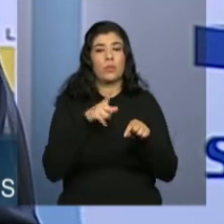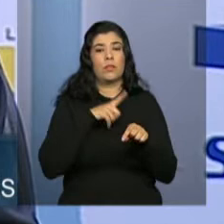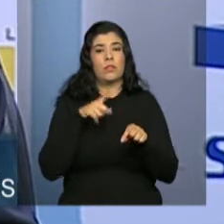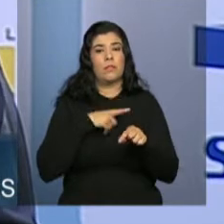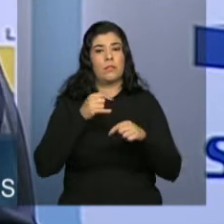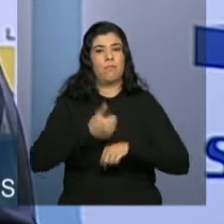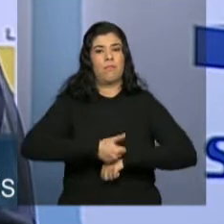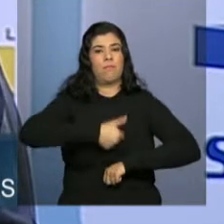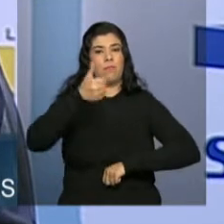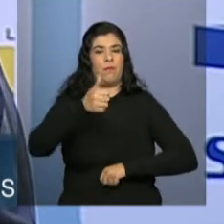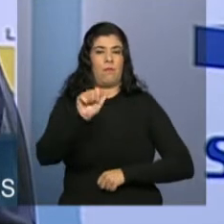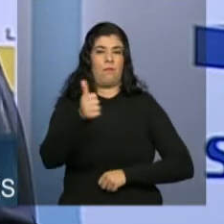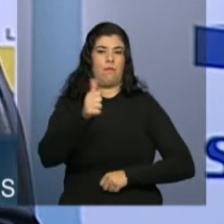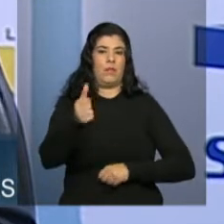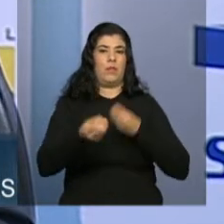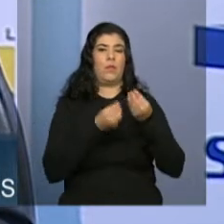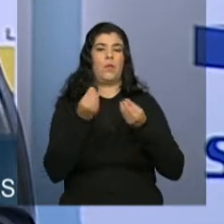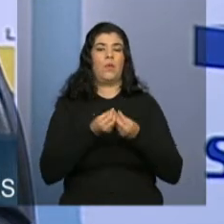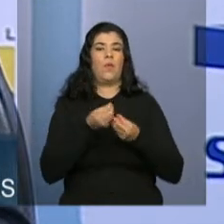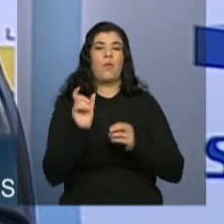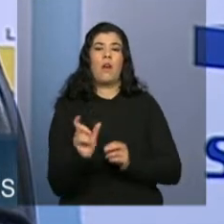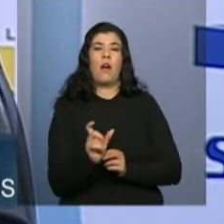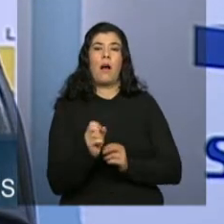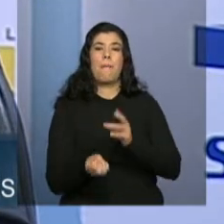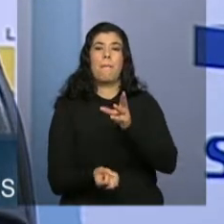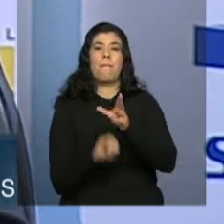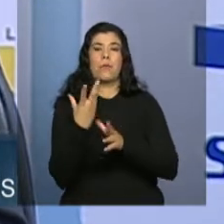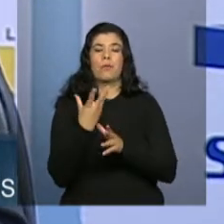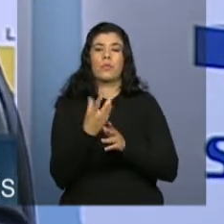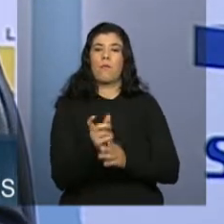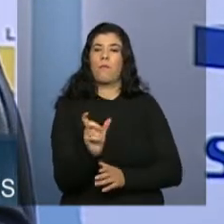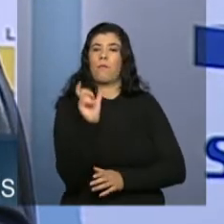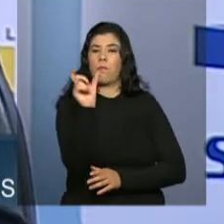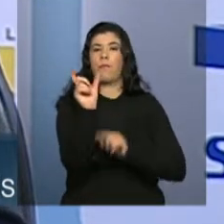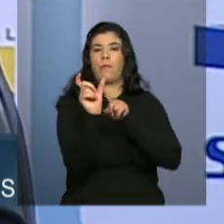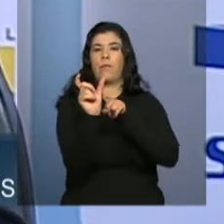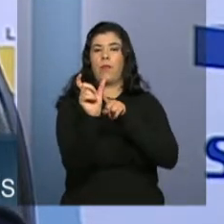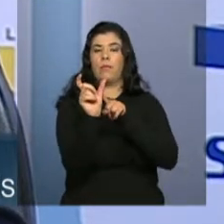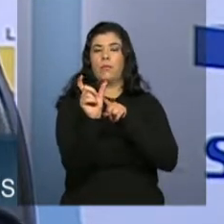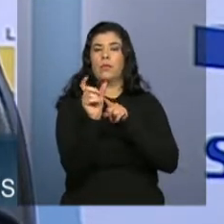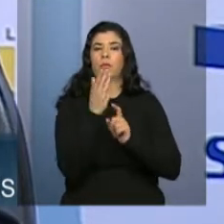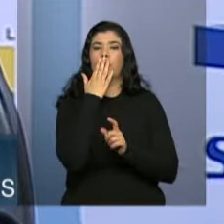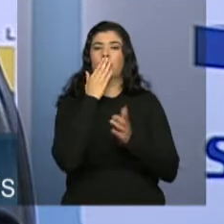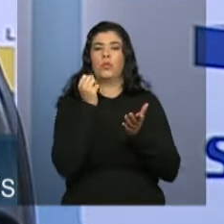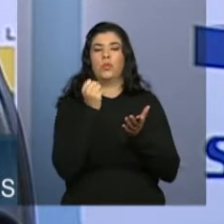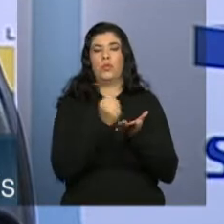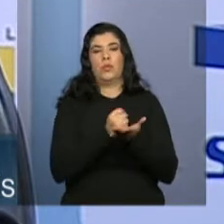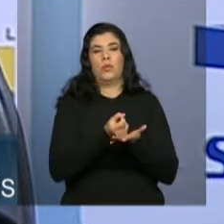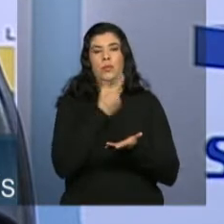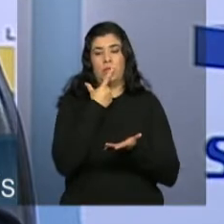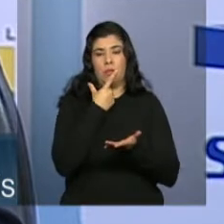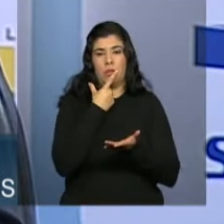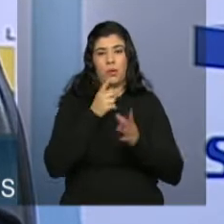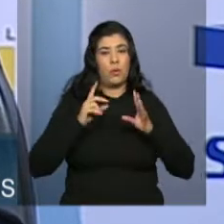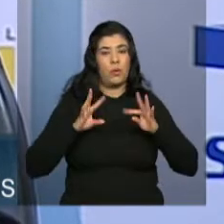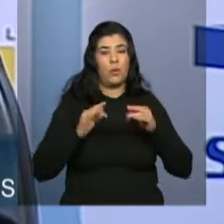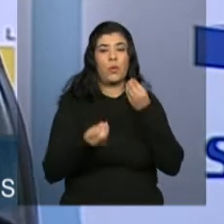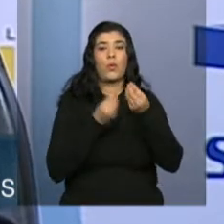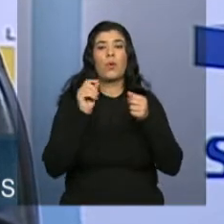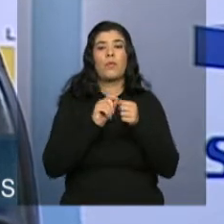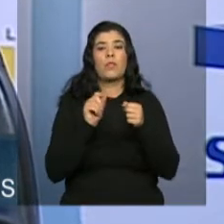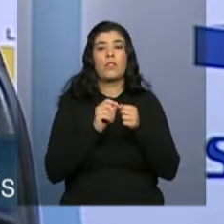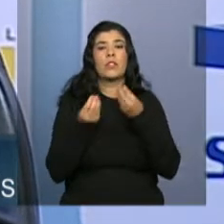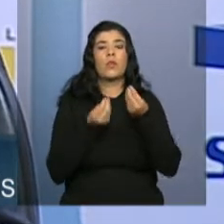maior racionalidade na condição da Fórmula transparência né de todos saberem exatamente o que é que vai ser e